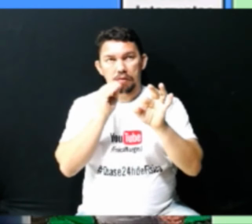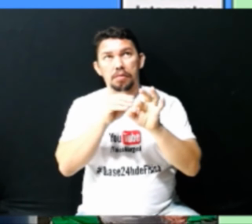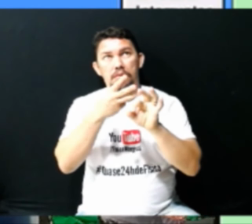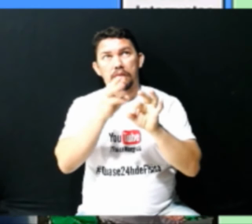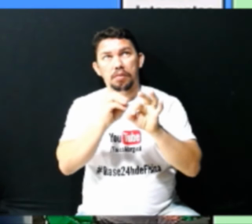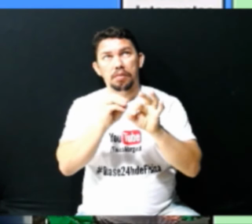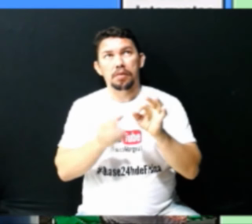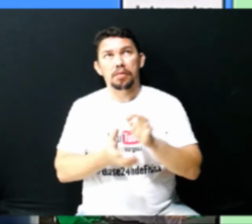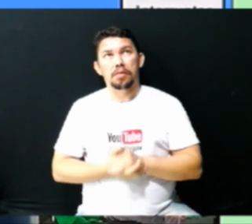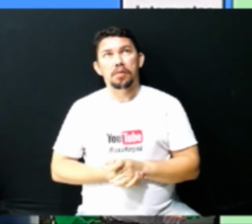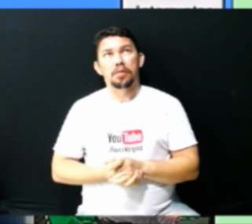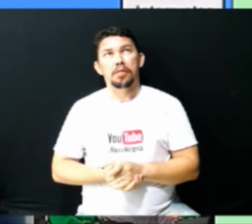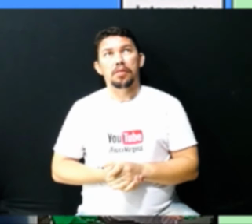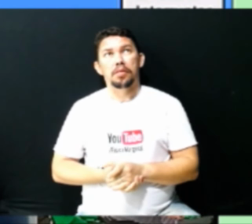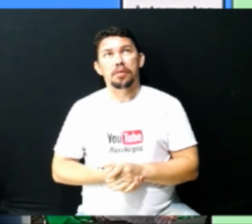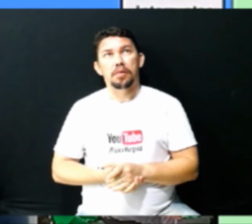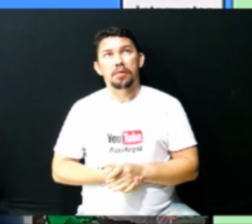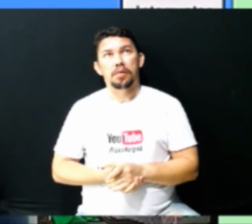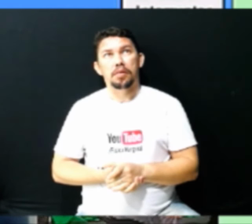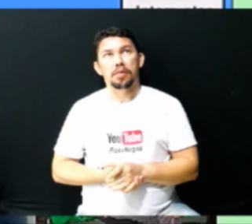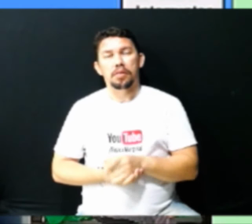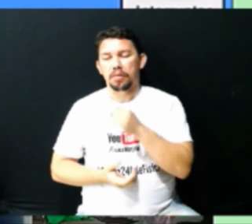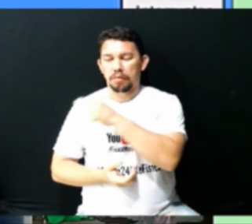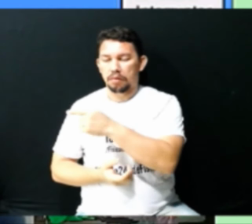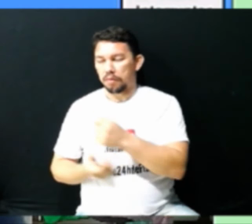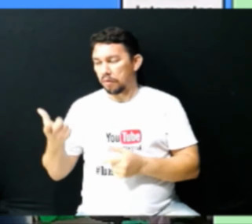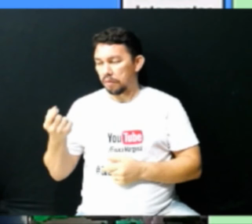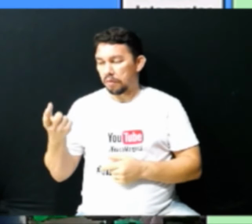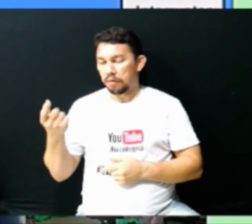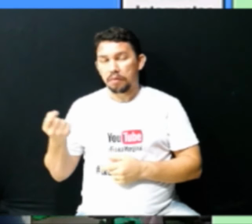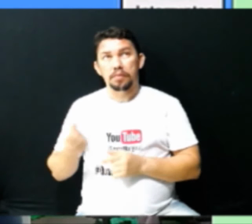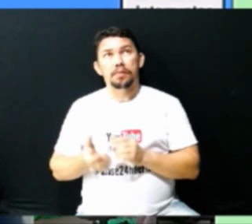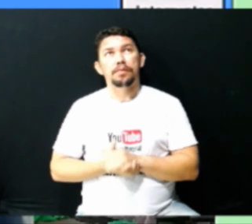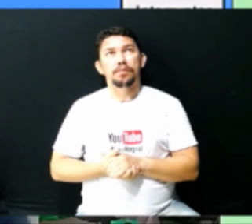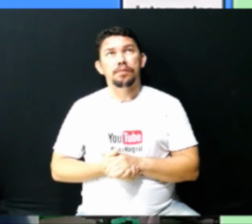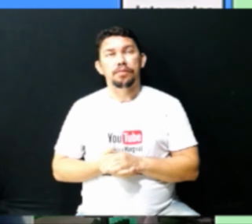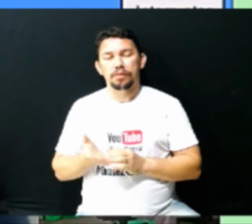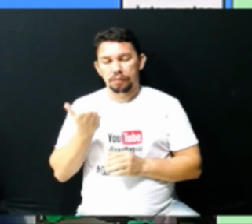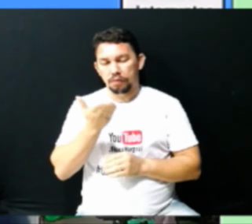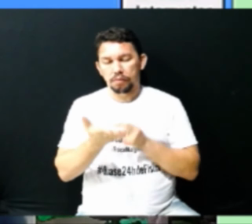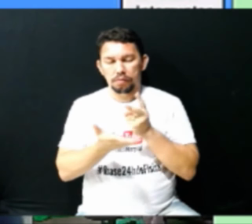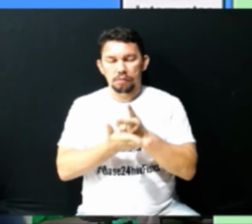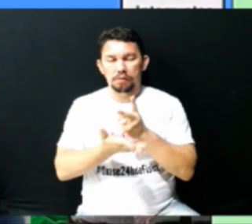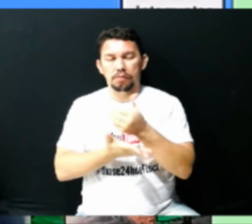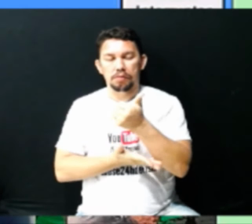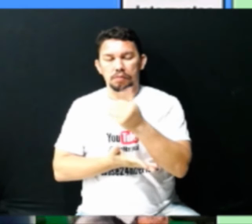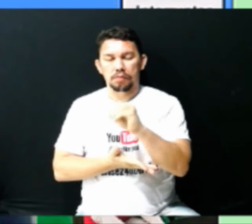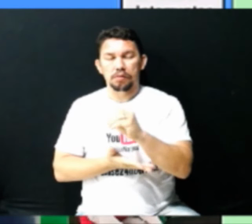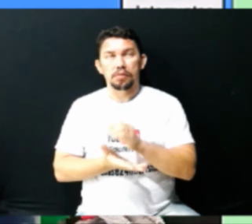Vou colocar a daqui como sendo 20. E a outra eu vou manter em 10. Então agora, o que eu fiz?